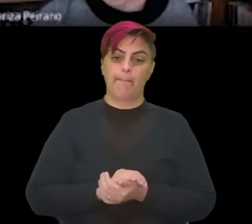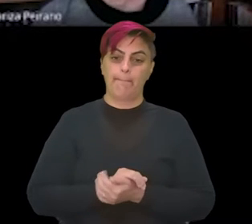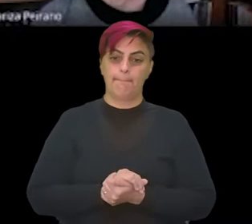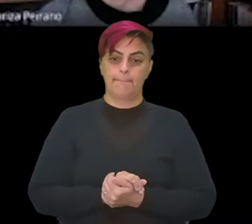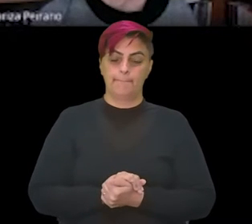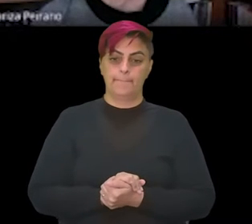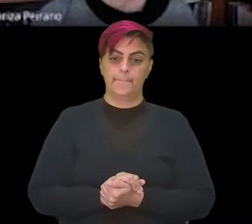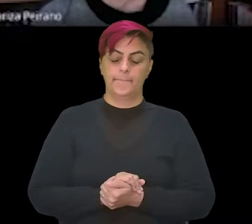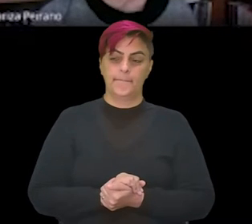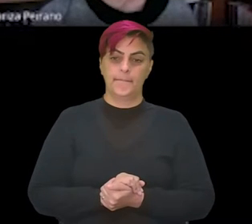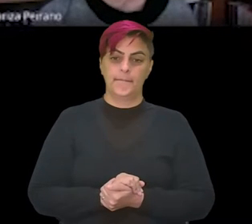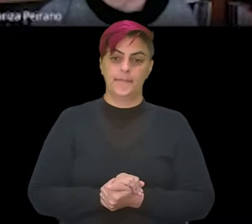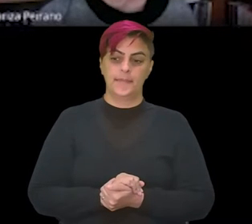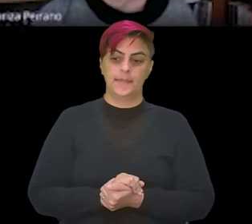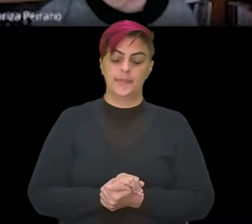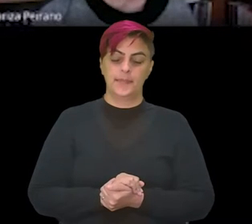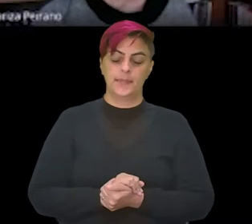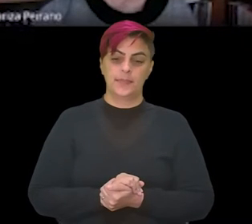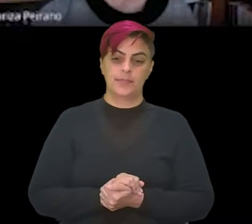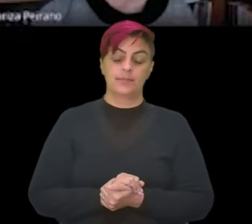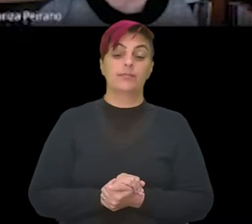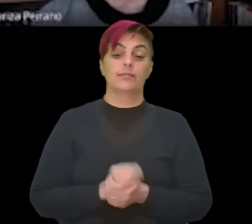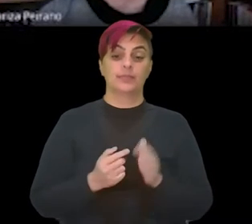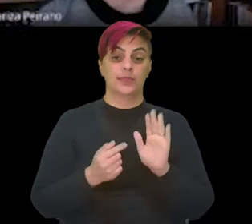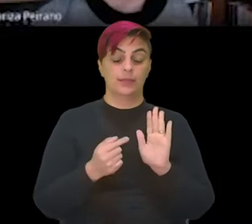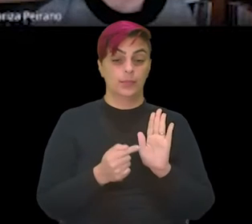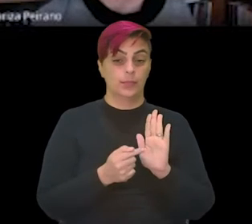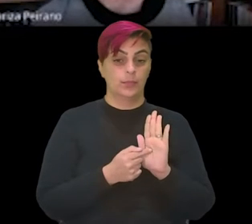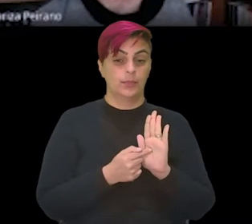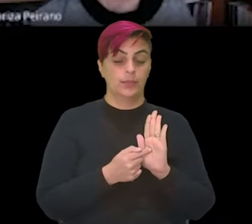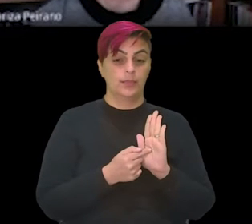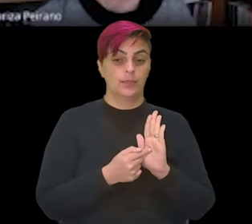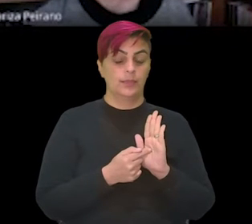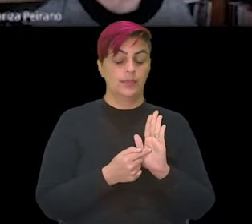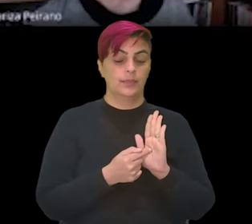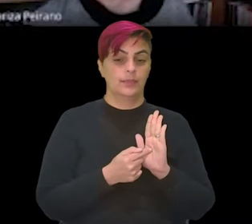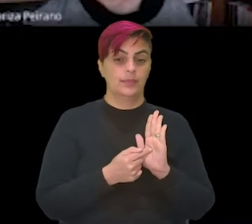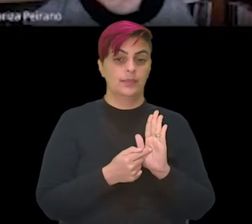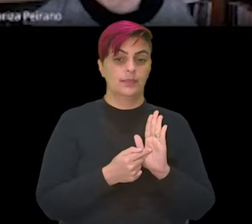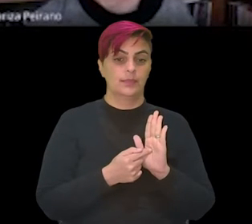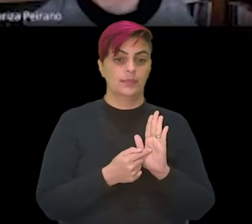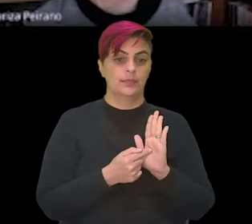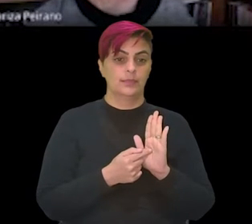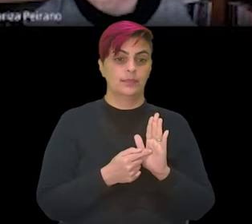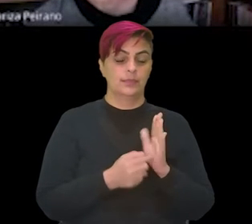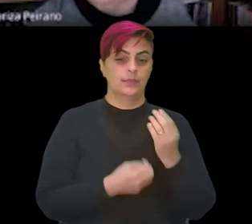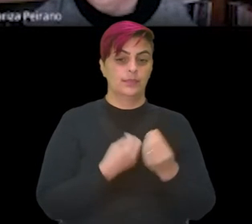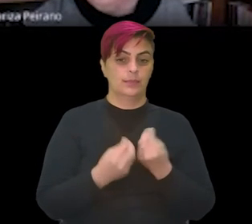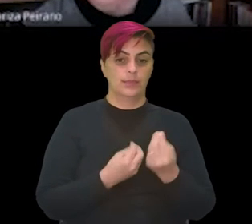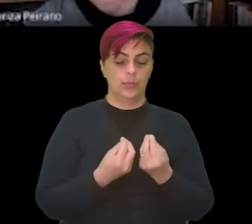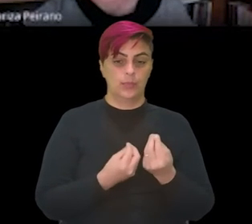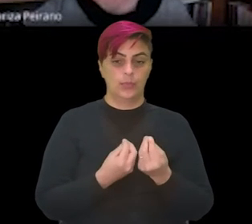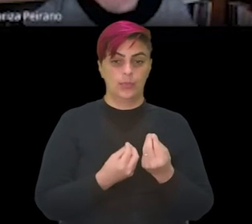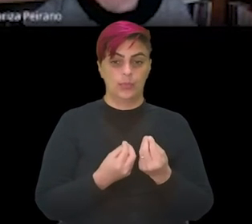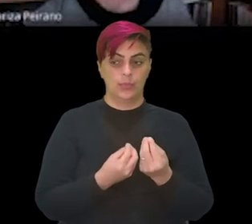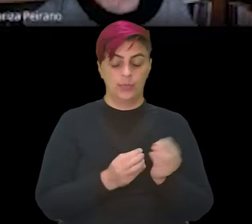baseado nos dados de Malinowski, que mostram o princípio da estabilidade da construção da